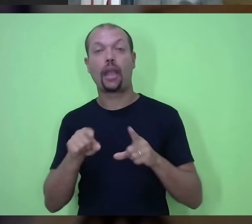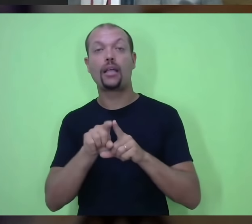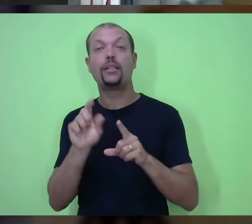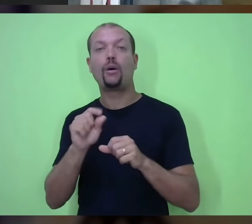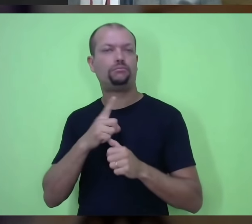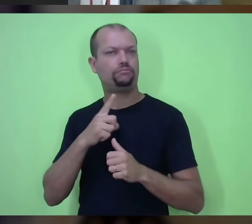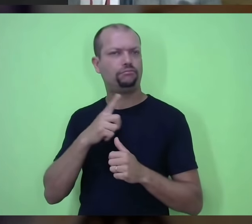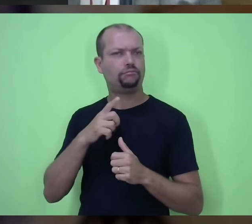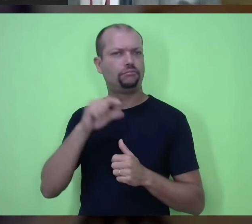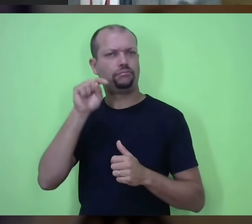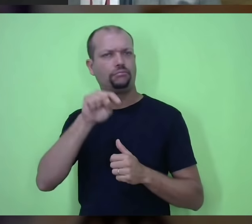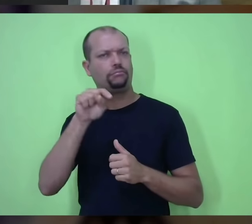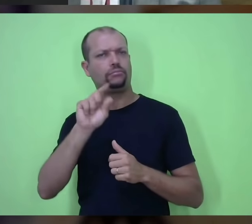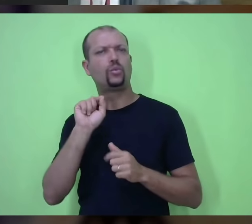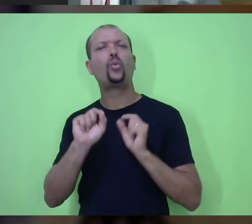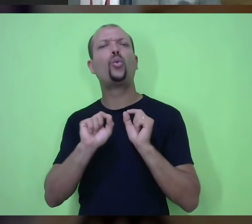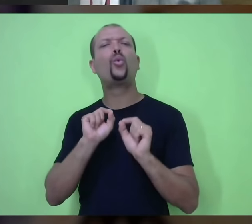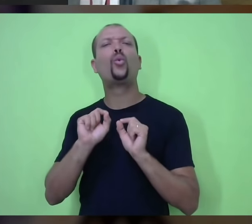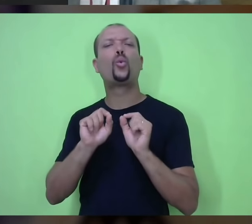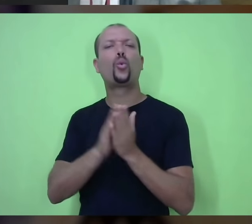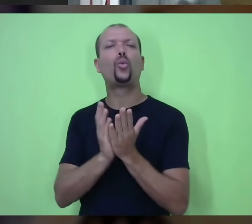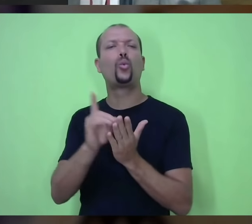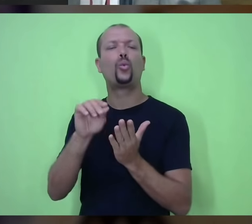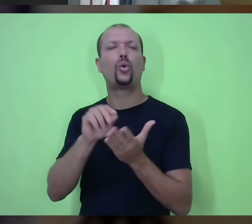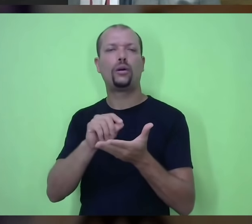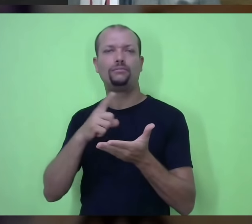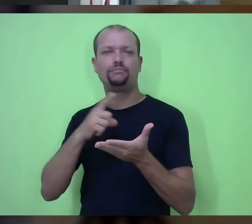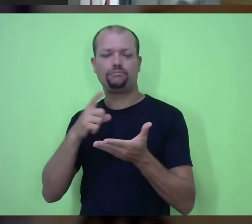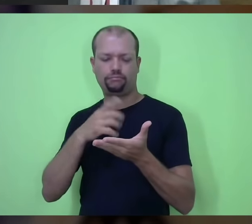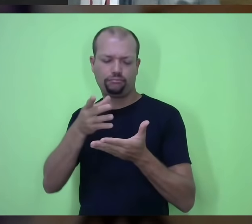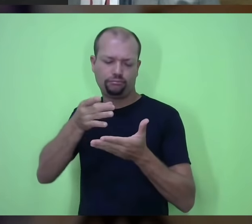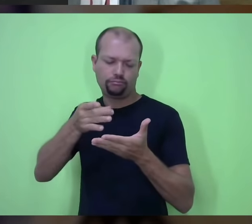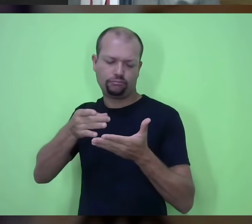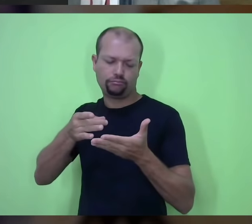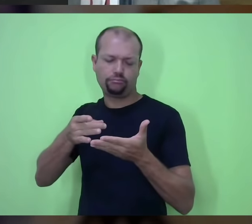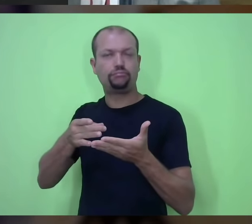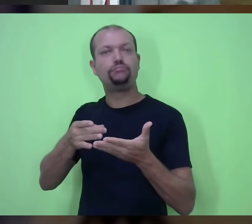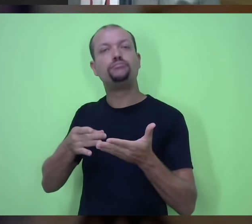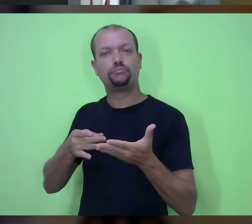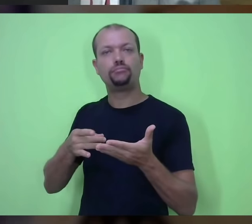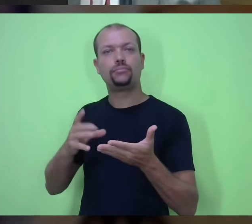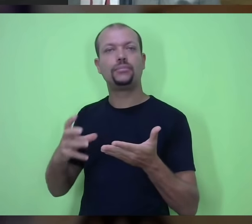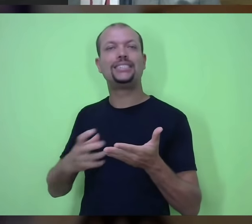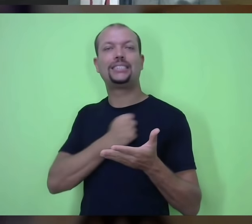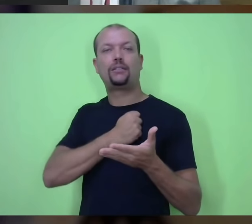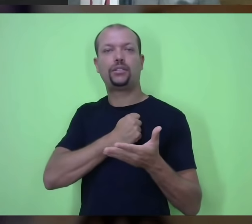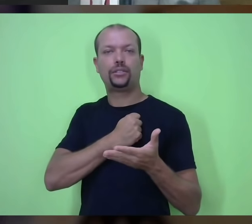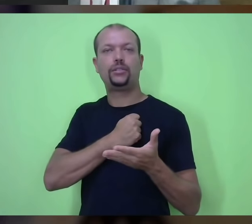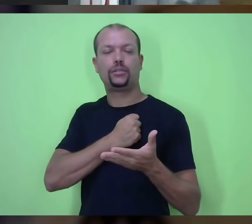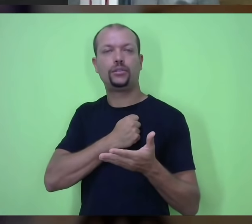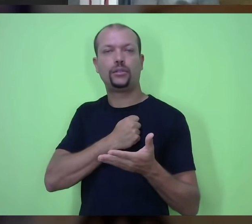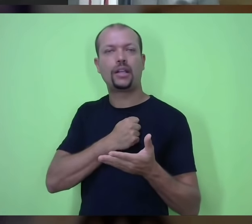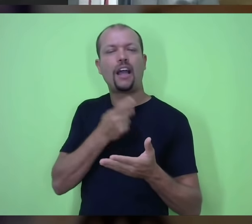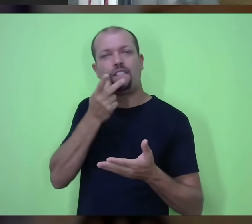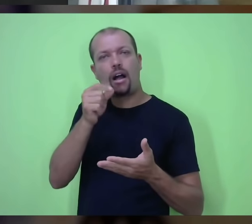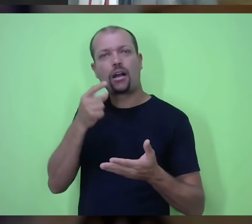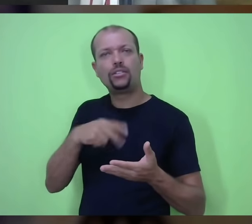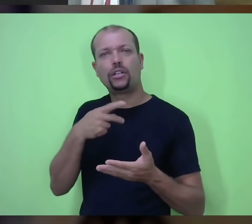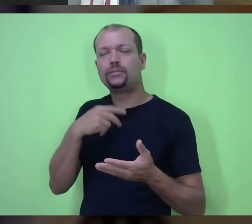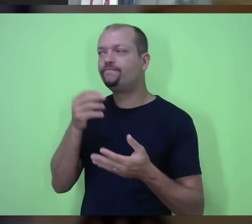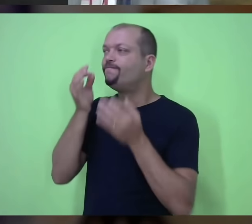Primeiramente, existe ali uma descrição sobre aspectos relacionados à salvação. E ele fala sobre a